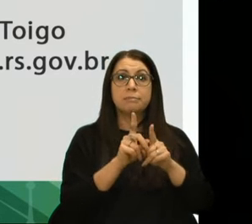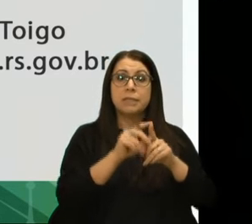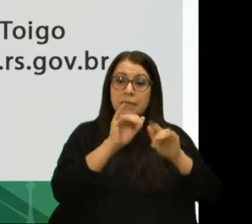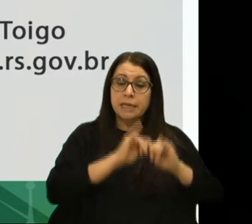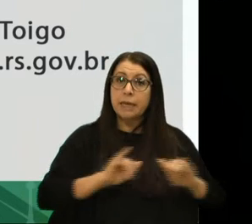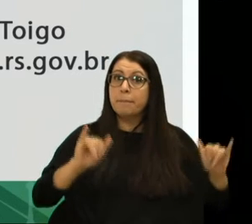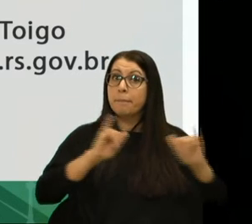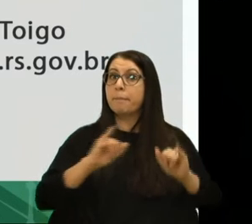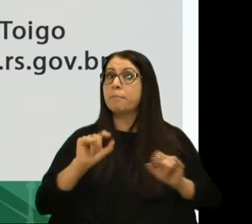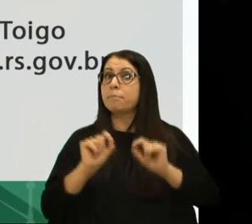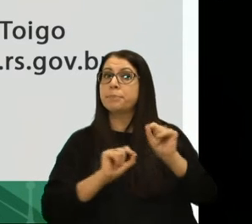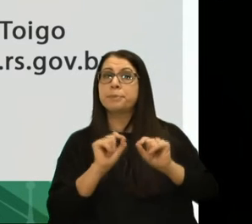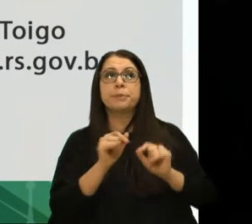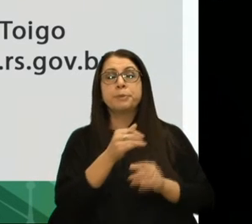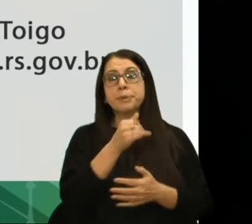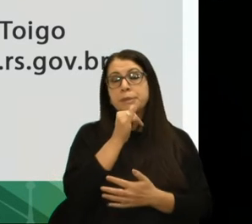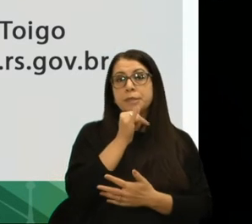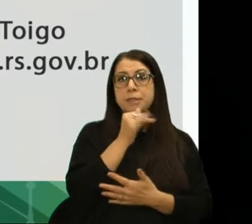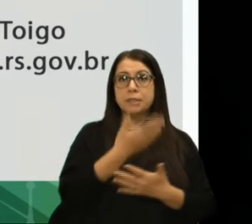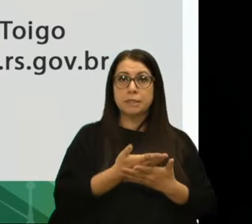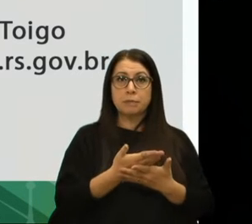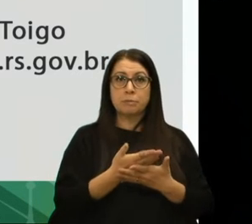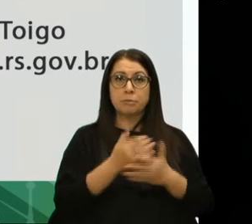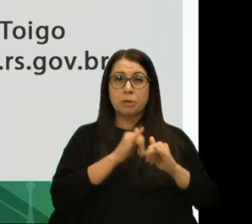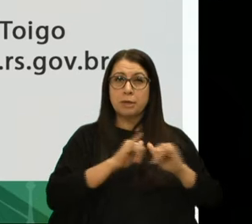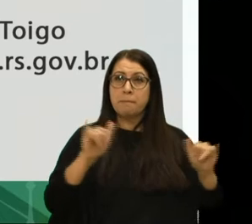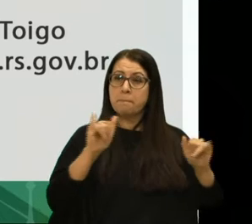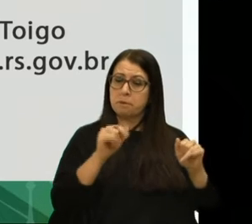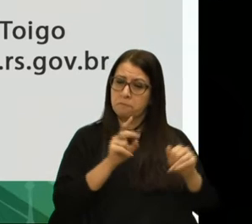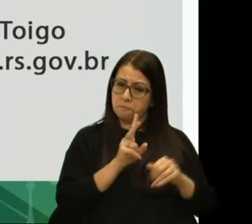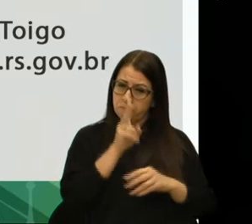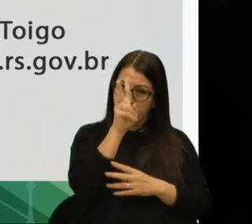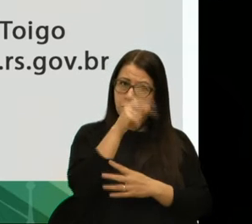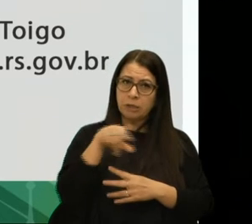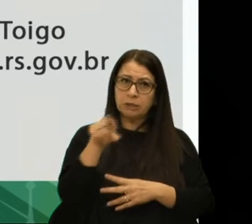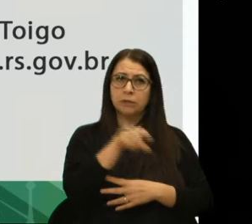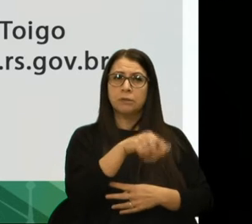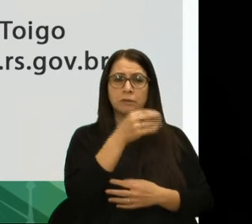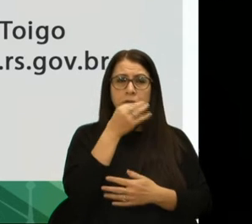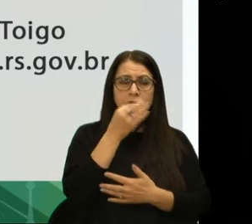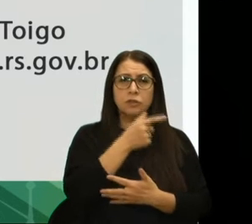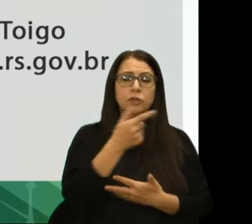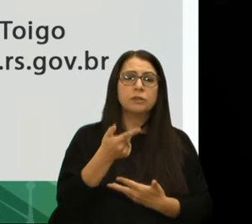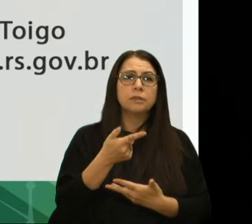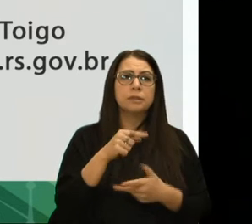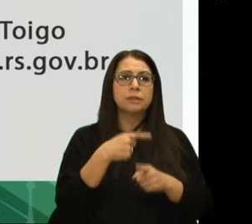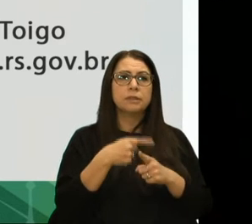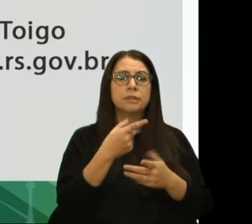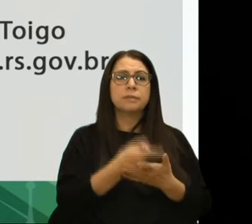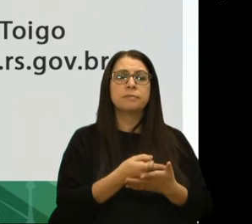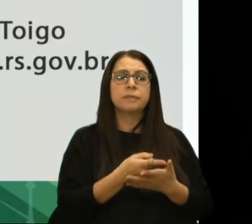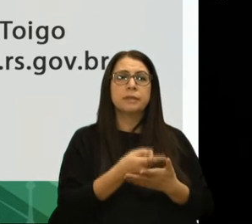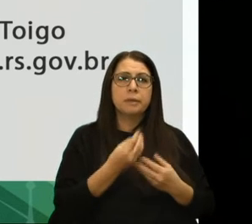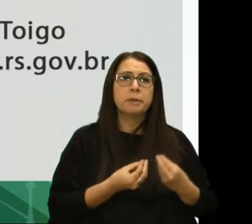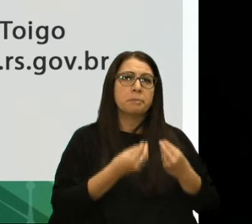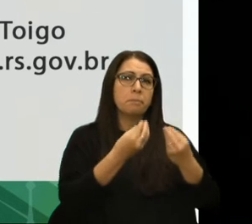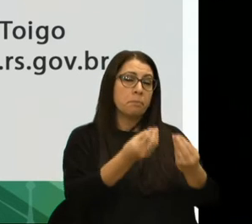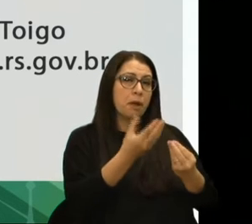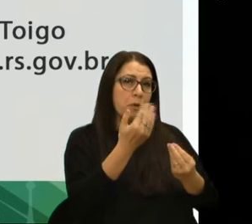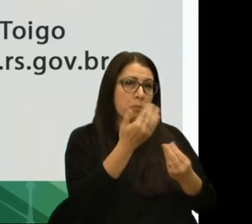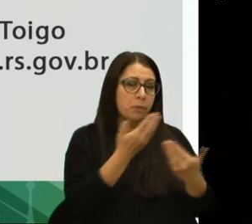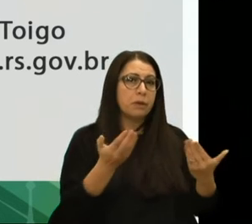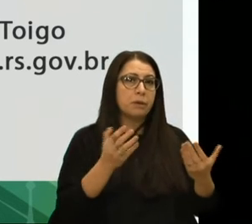campanhas, quando se pretende, por exemplo, né, uma campanha forte, né, em Caxias do Sul, seja para doação de alimentos,